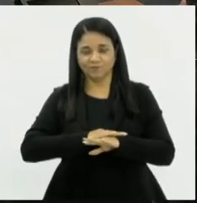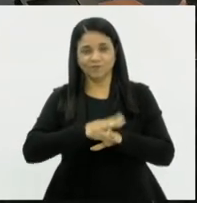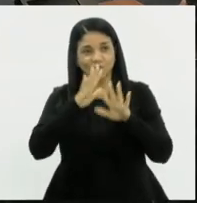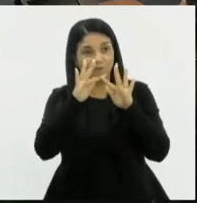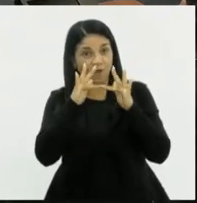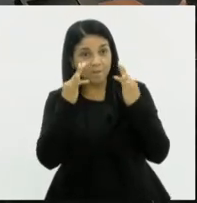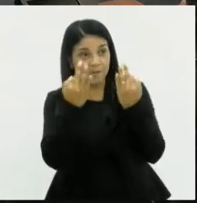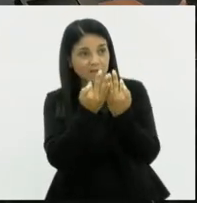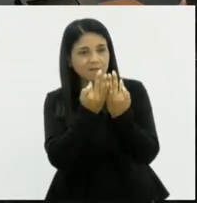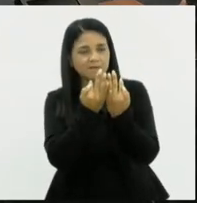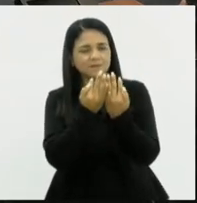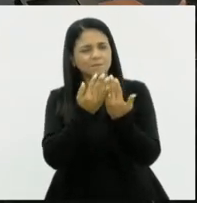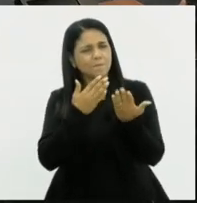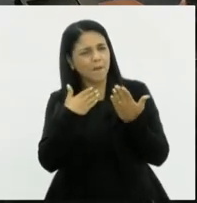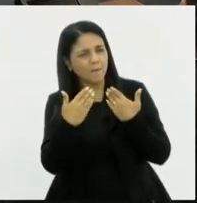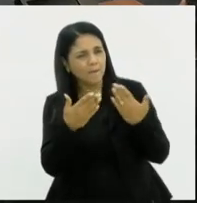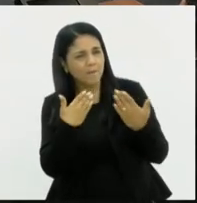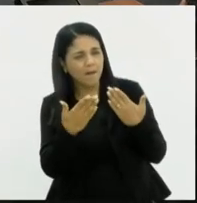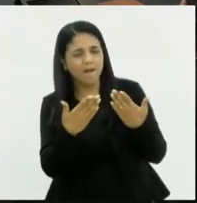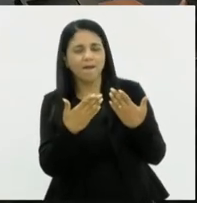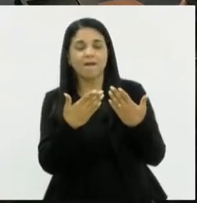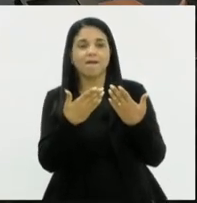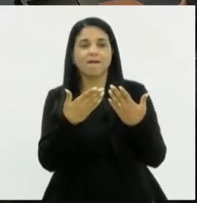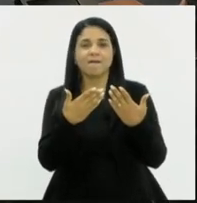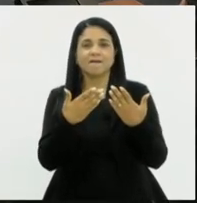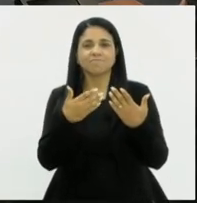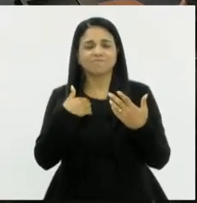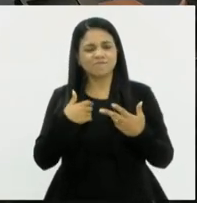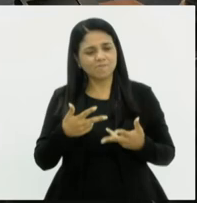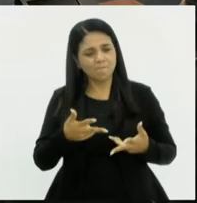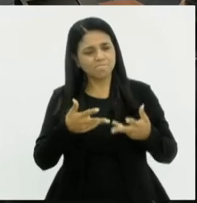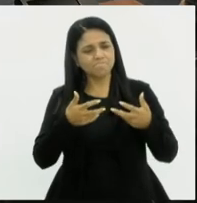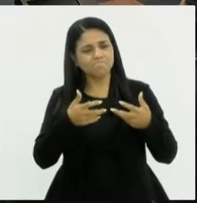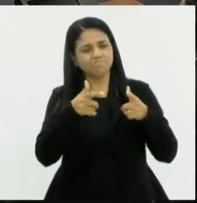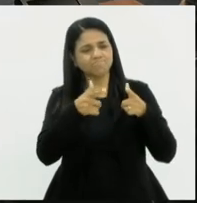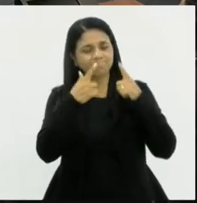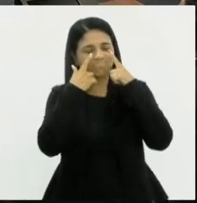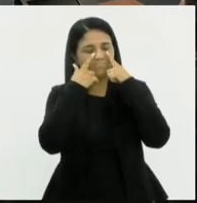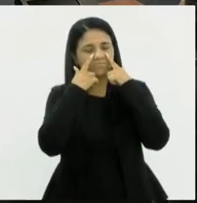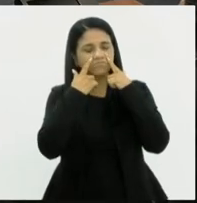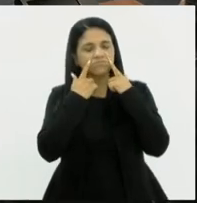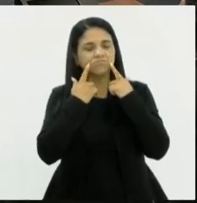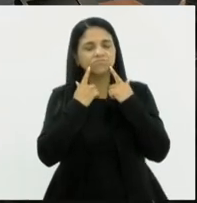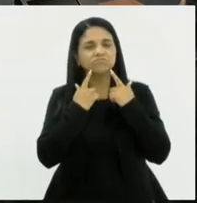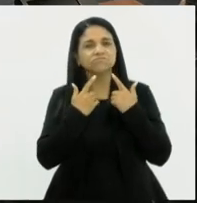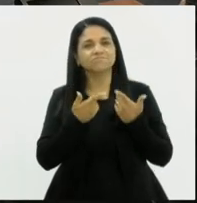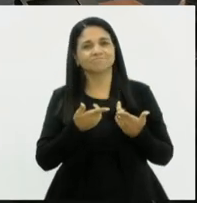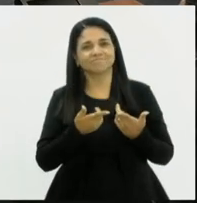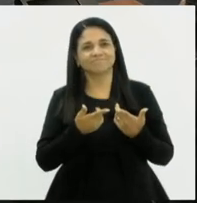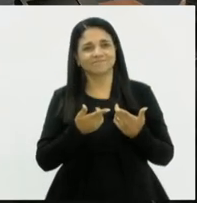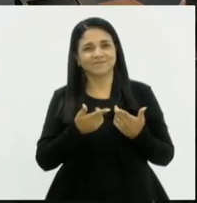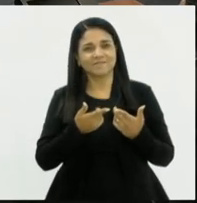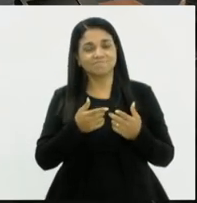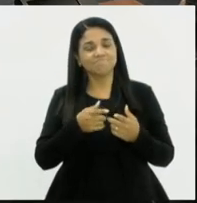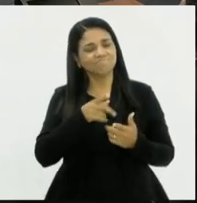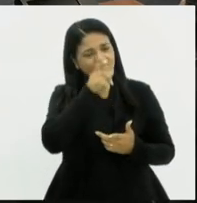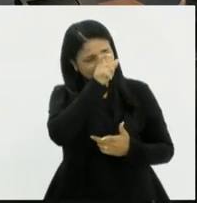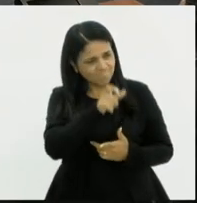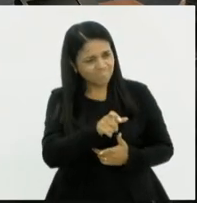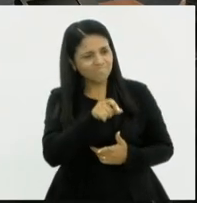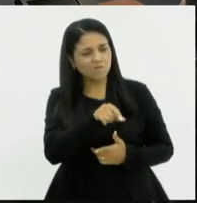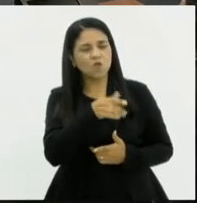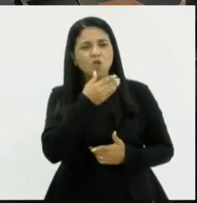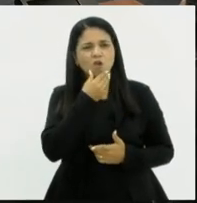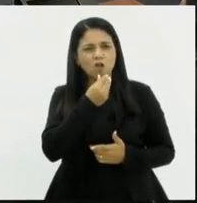família. E muitas das vezes eu vi as lágrimas descer dos seus olhos. Porque você é esse cara, é o cara